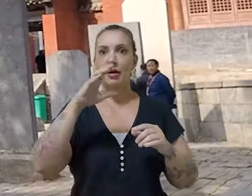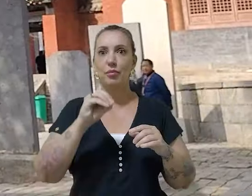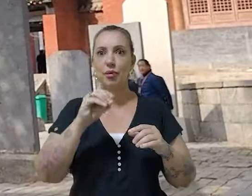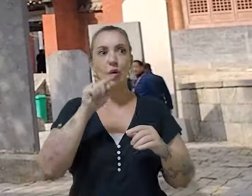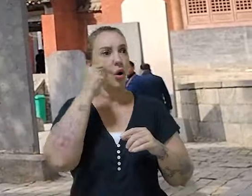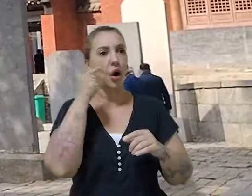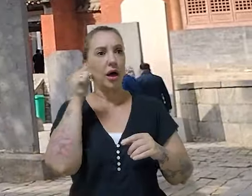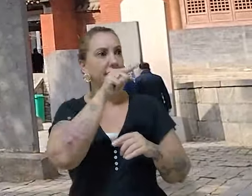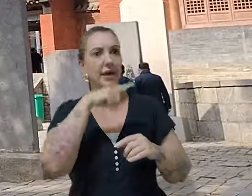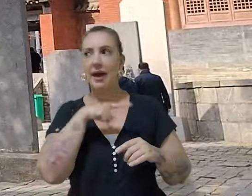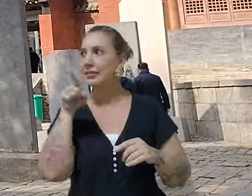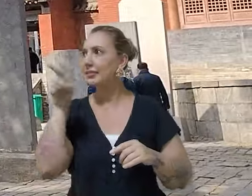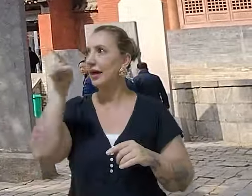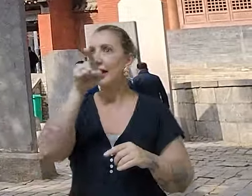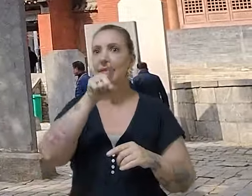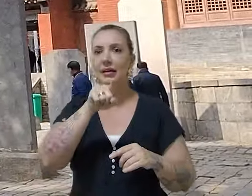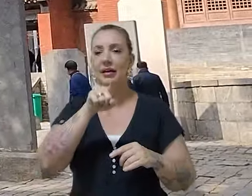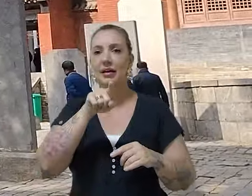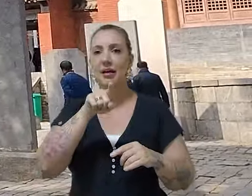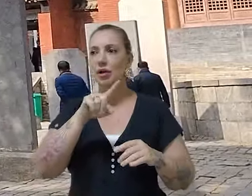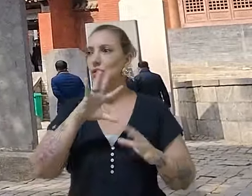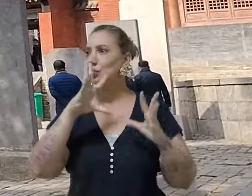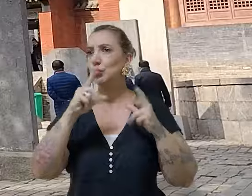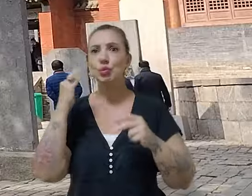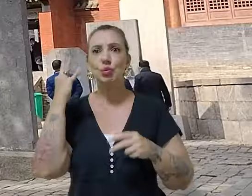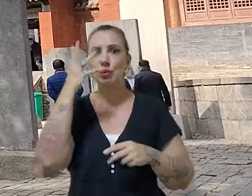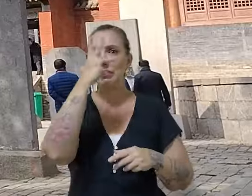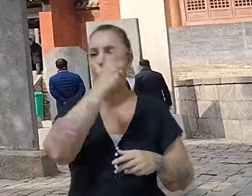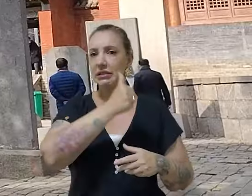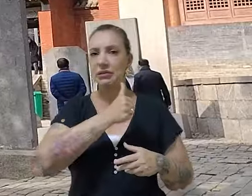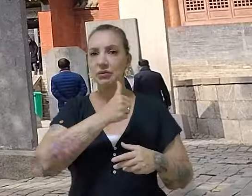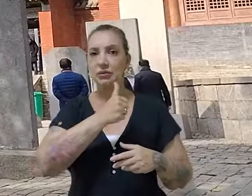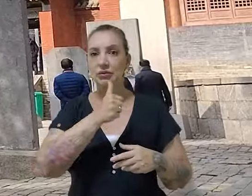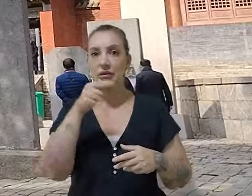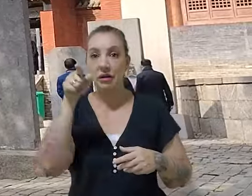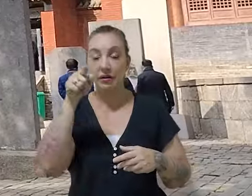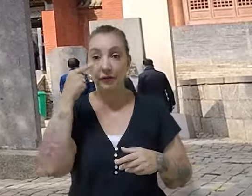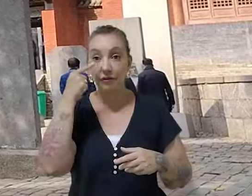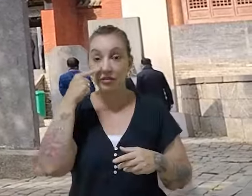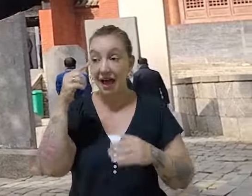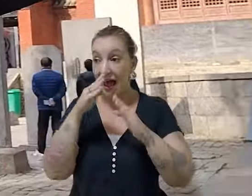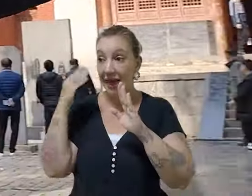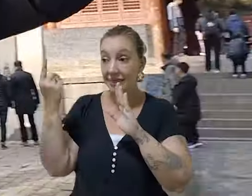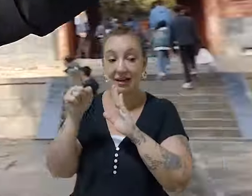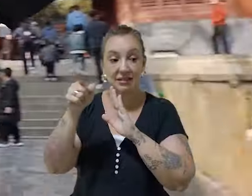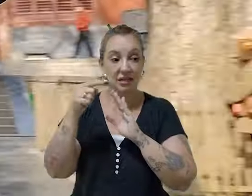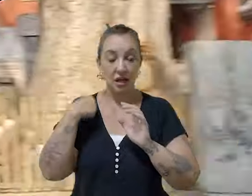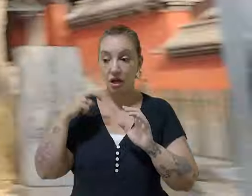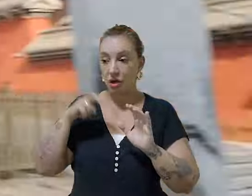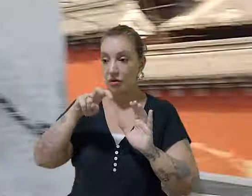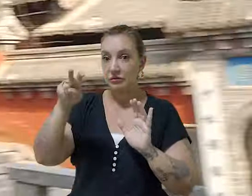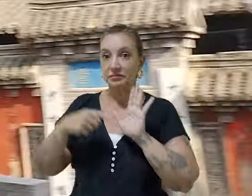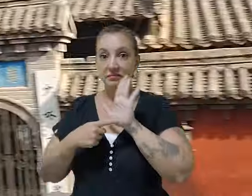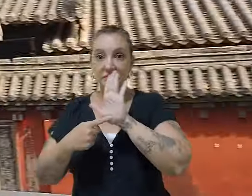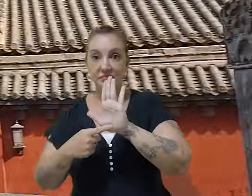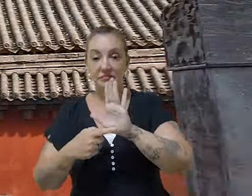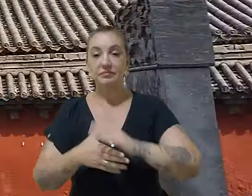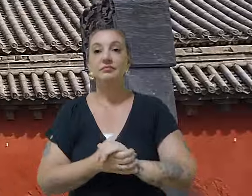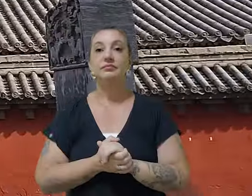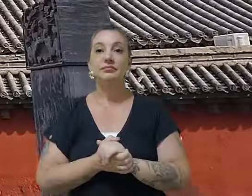falta templos lindos. Atrás de você. Eu vou aqui, ó. Aqui para trás.